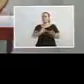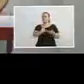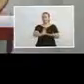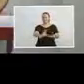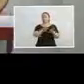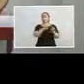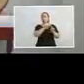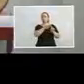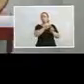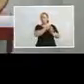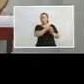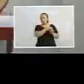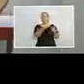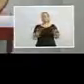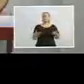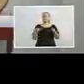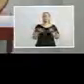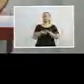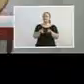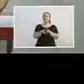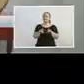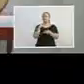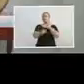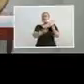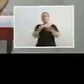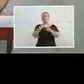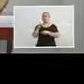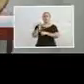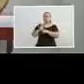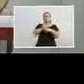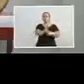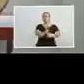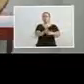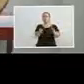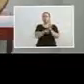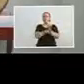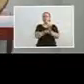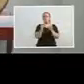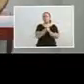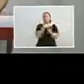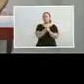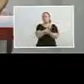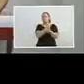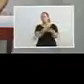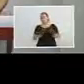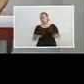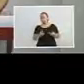Sistema Único de Saúde, das questões do repasse do extrateto. Trouxeram aqui